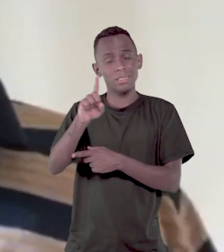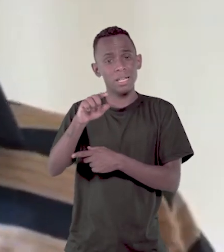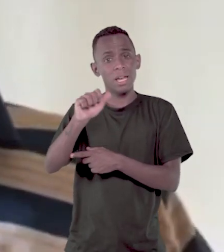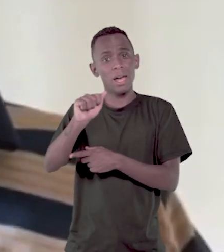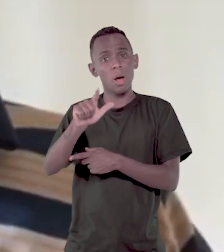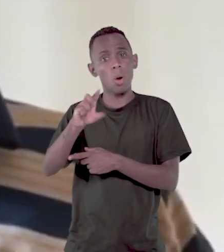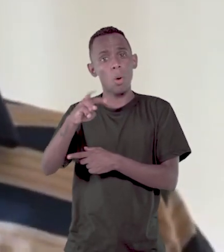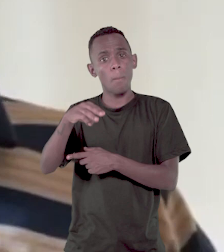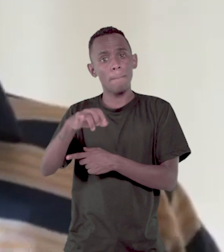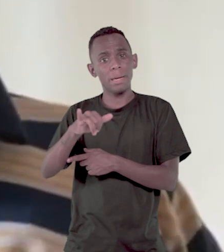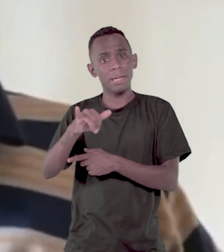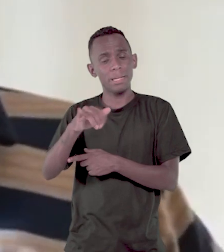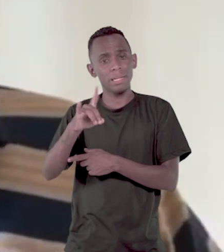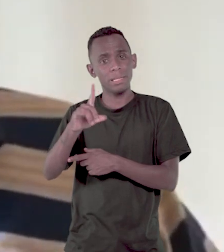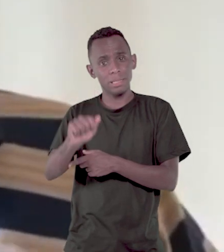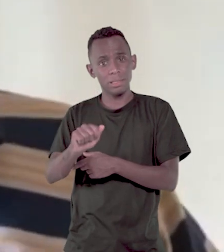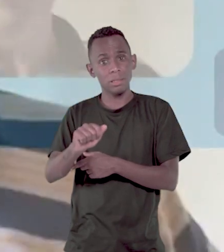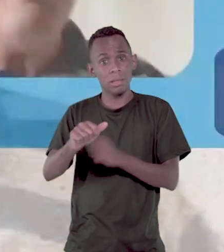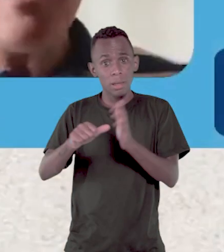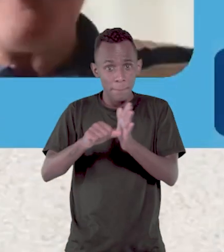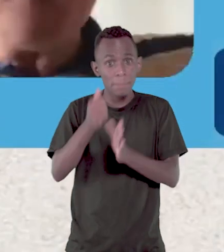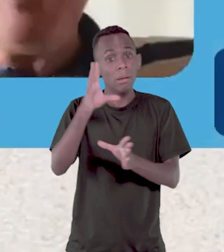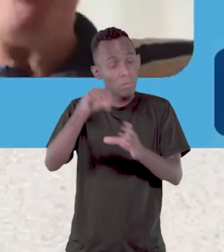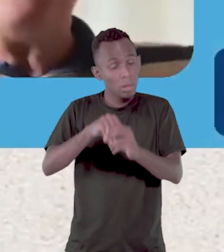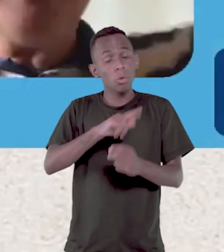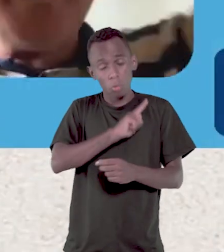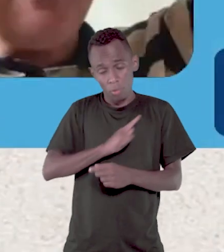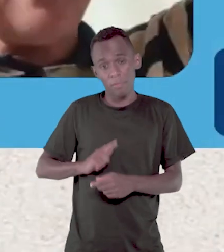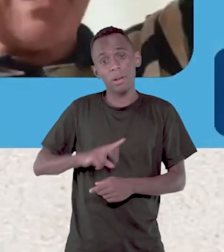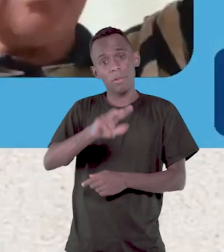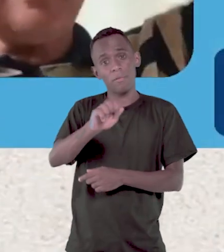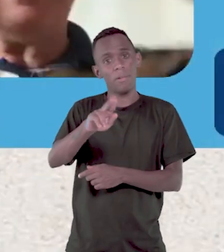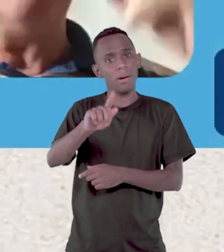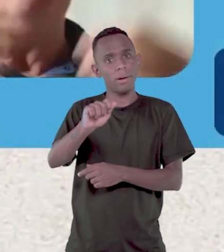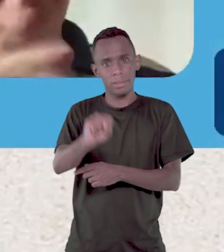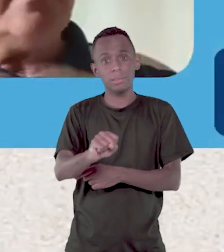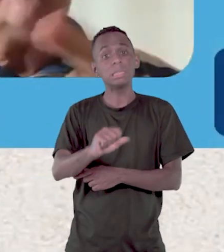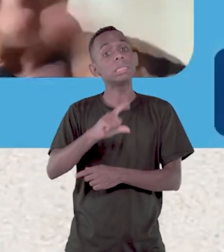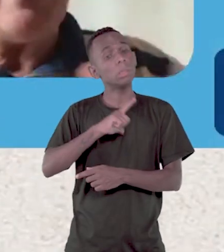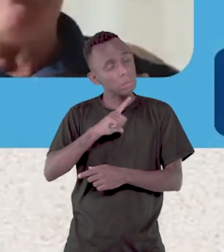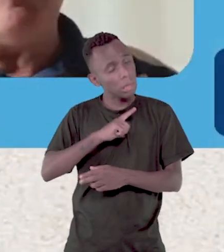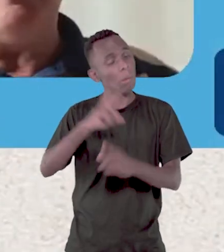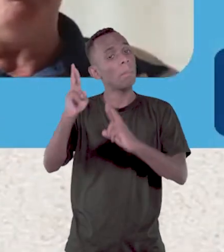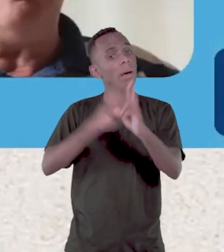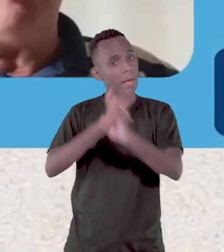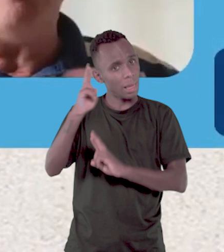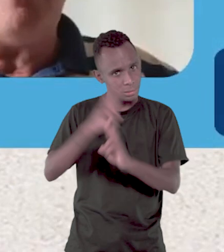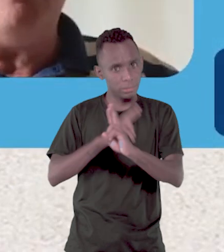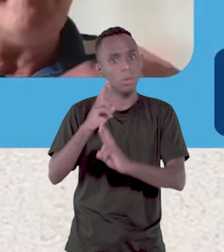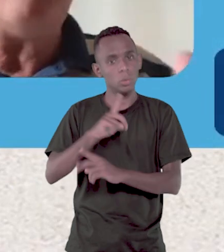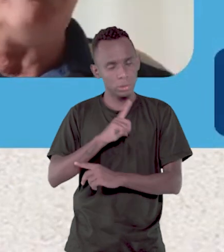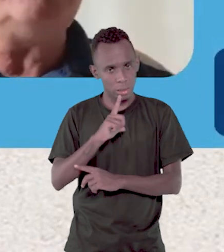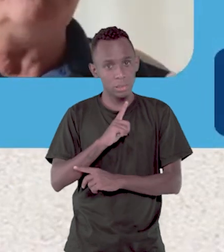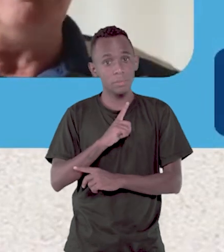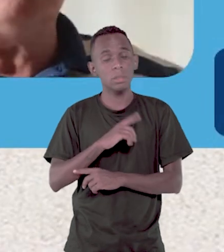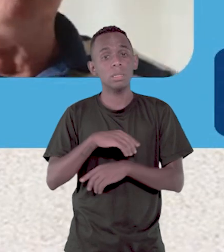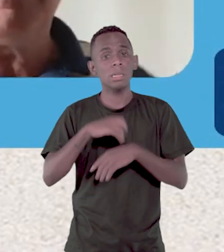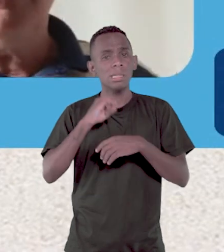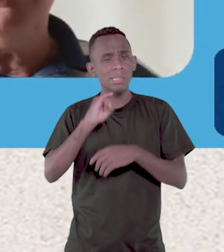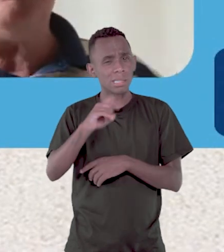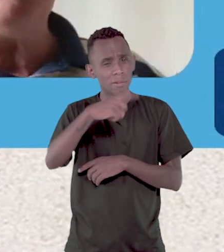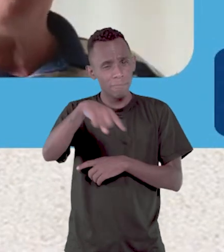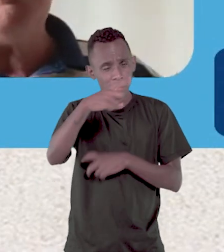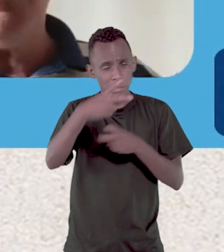o Zé Américo de Almeida, que vai estar no primeiro momento do governo Vargas. Ou seja, isso não é à toa, isso não é uma